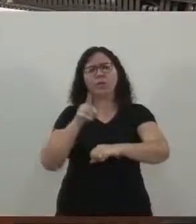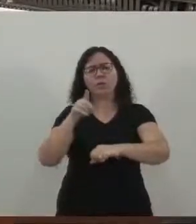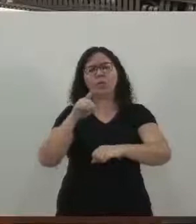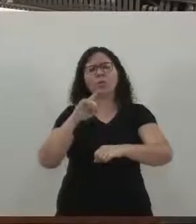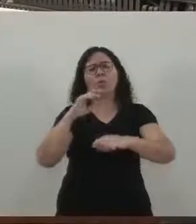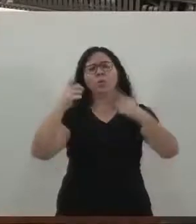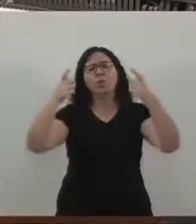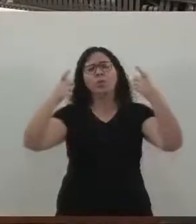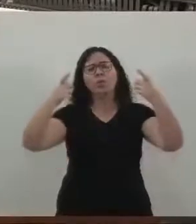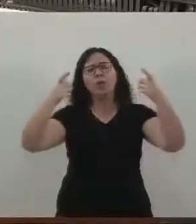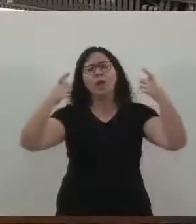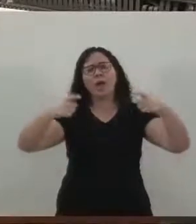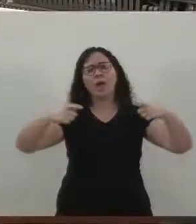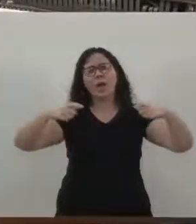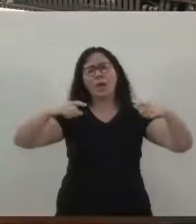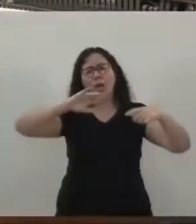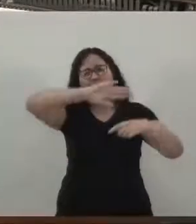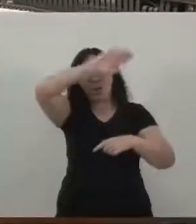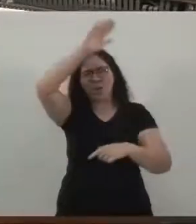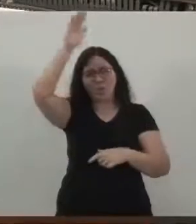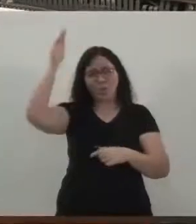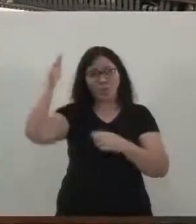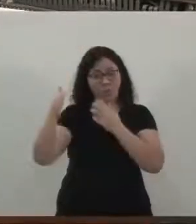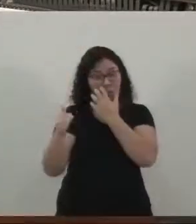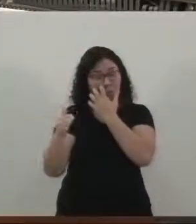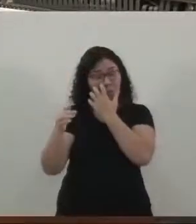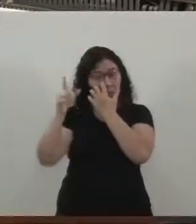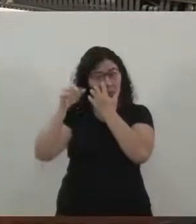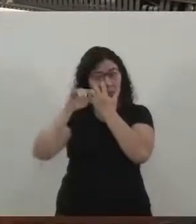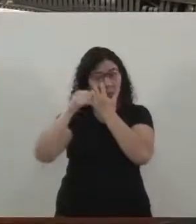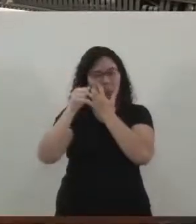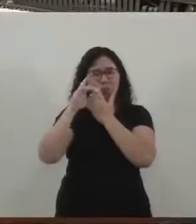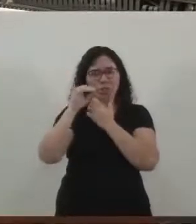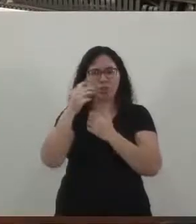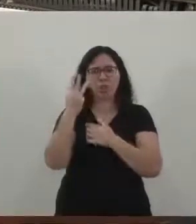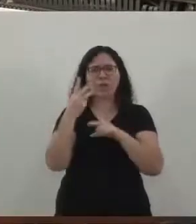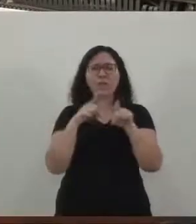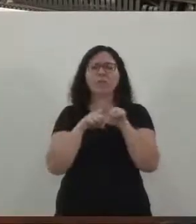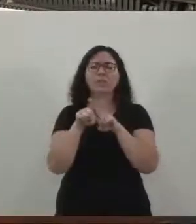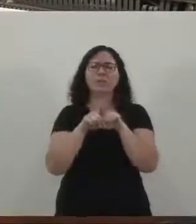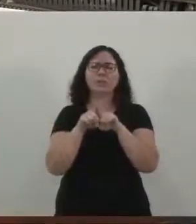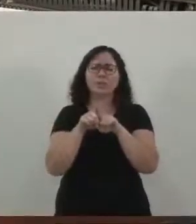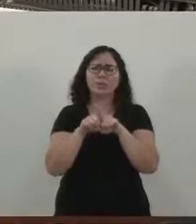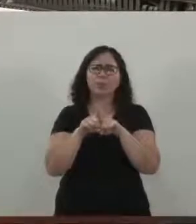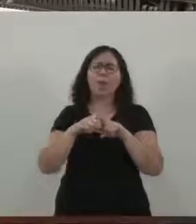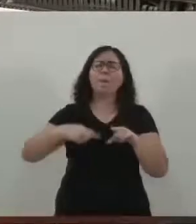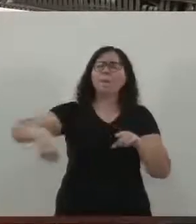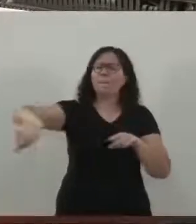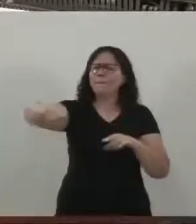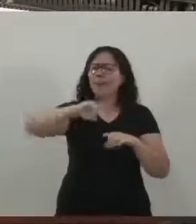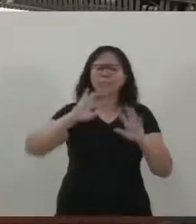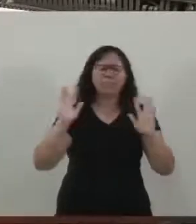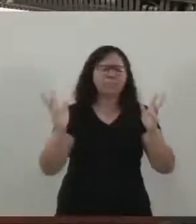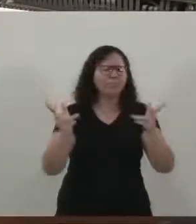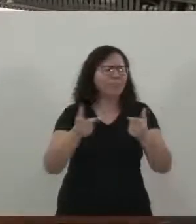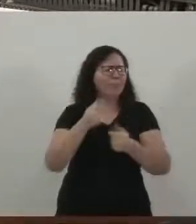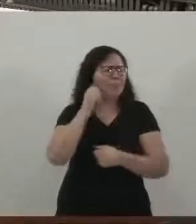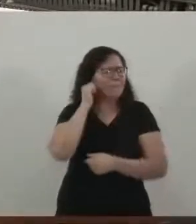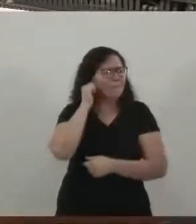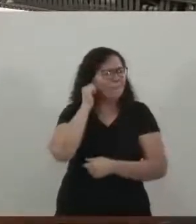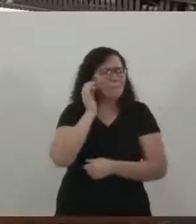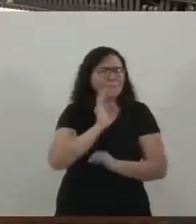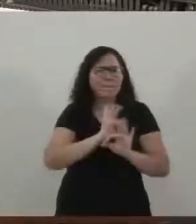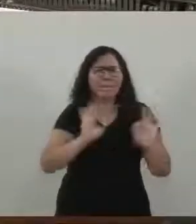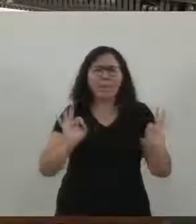linda quadra que está no Jardim Três Irmãos, na Praça Geraldo Tomé. A praça é magnífica, é ótima, mas